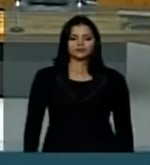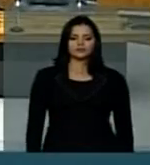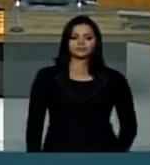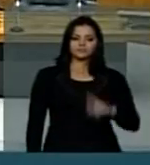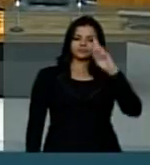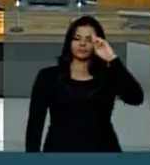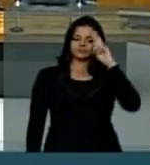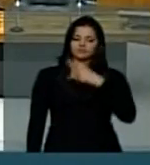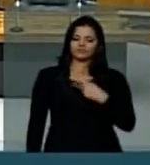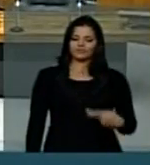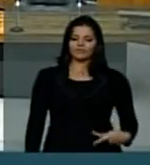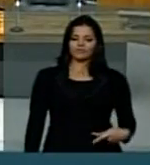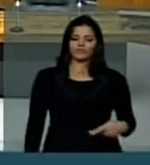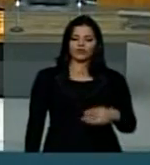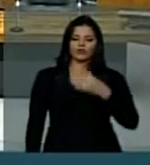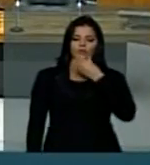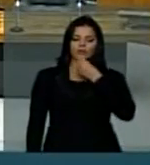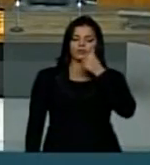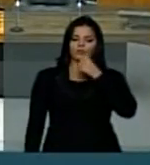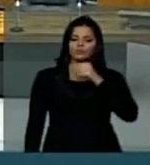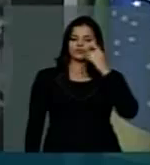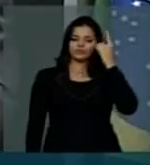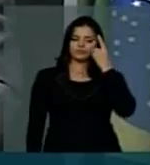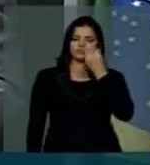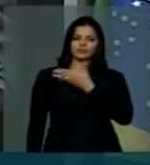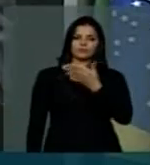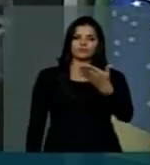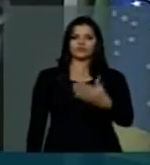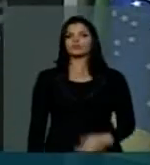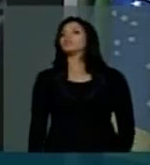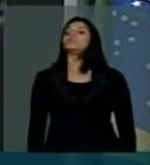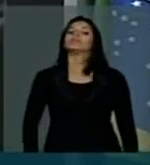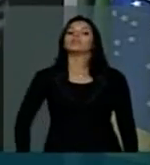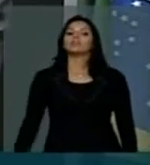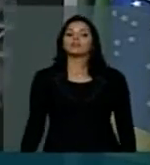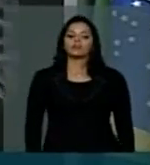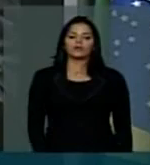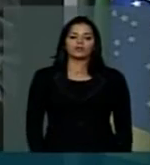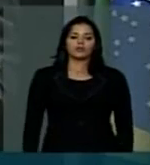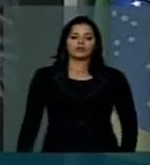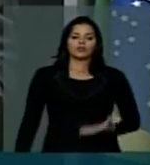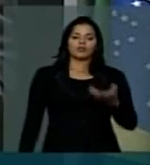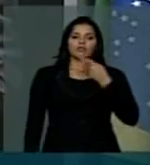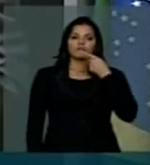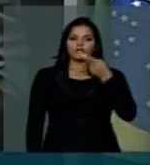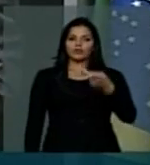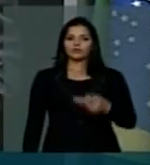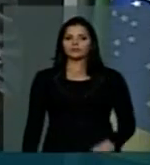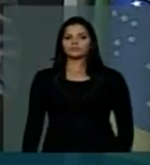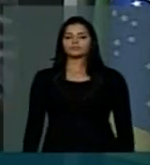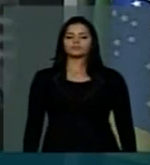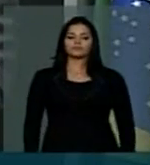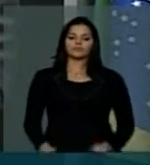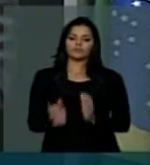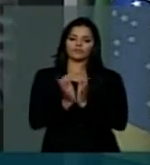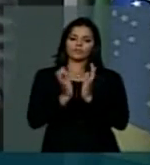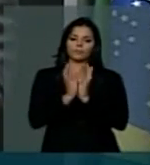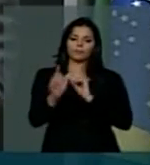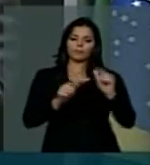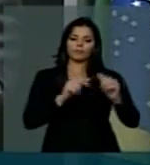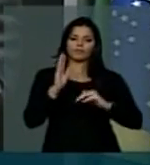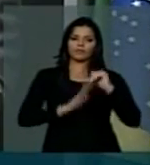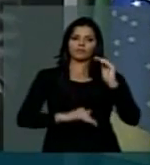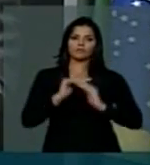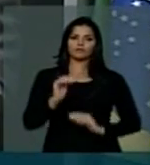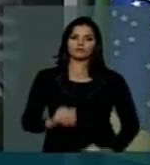Senhor presidente, senhoras e senhores deputados, nesse momento faço referência a uma classe de trabalhador